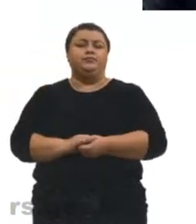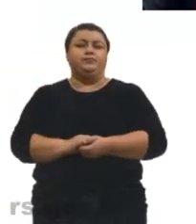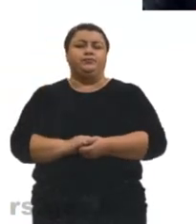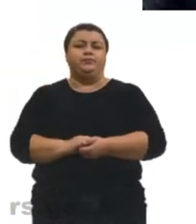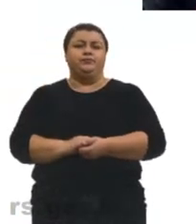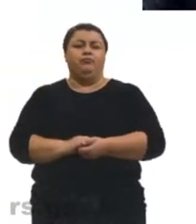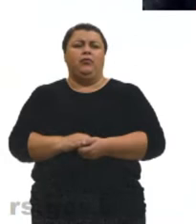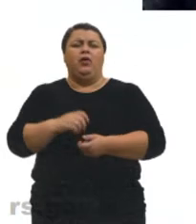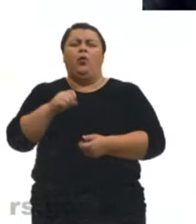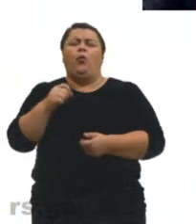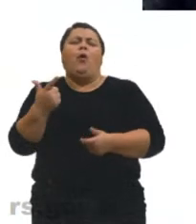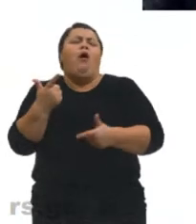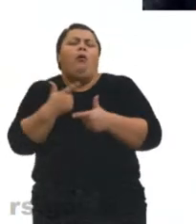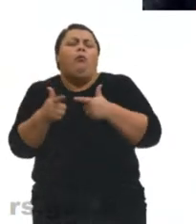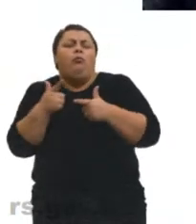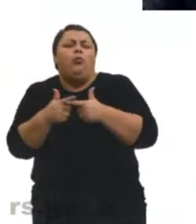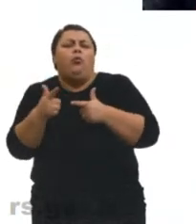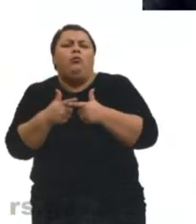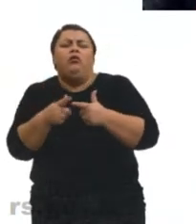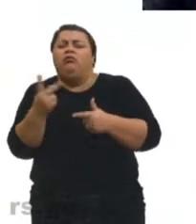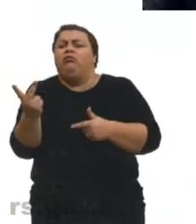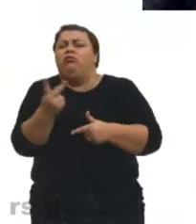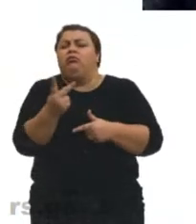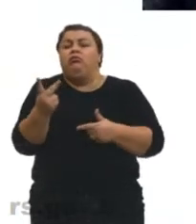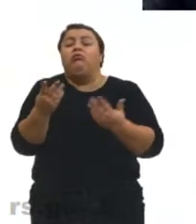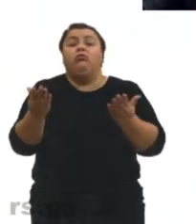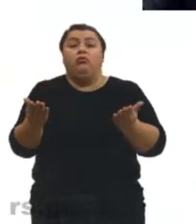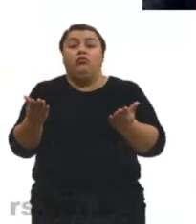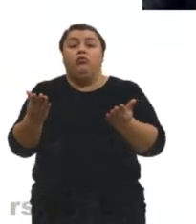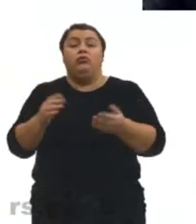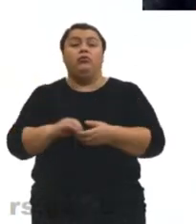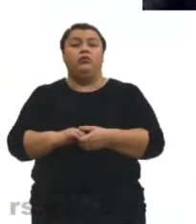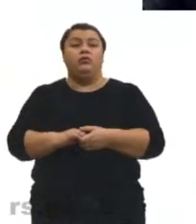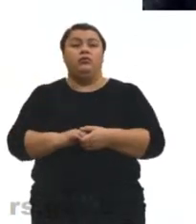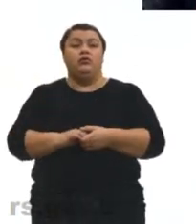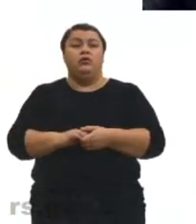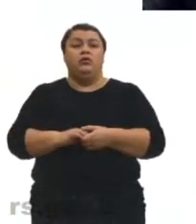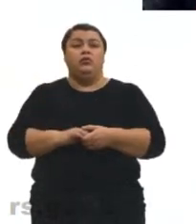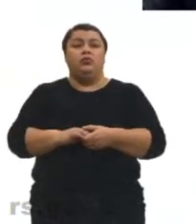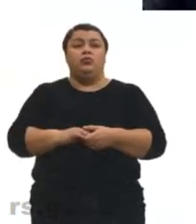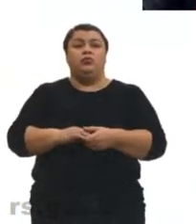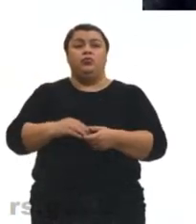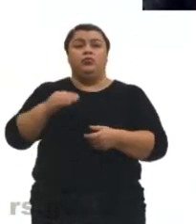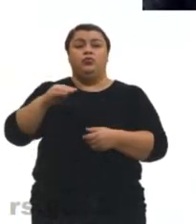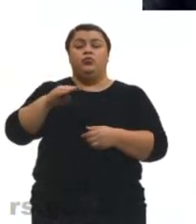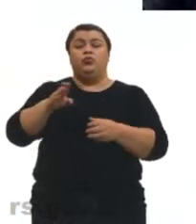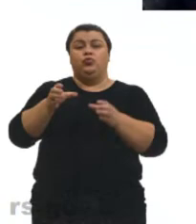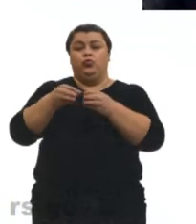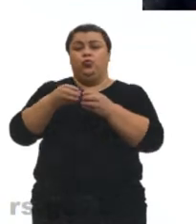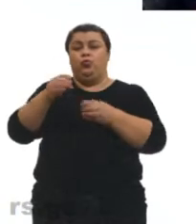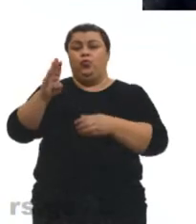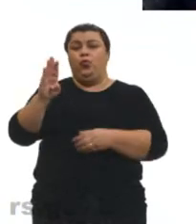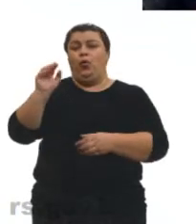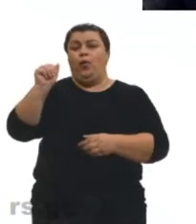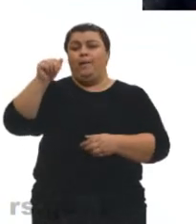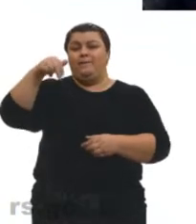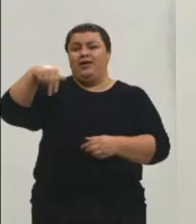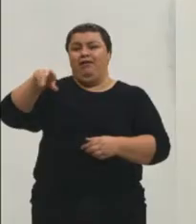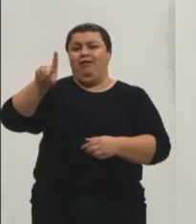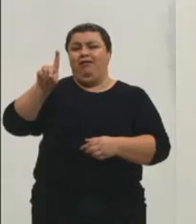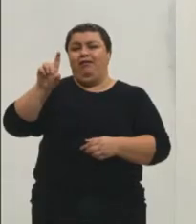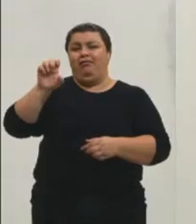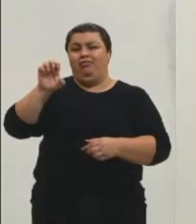qual seria o problema então nesses monumentos os bandeirantes eles participaram então da